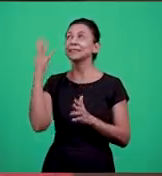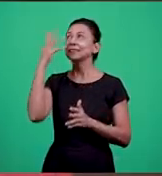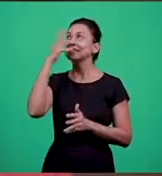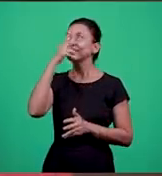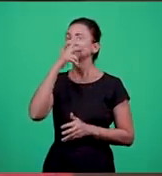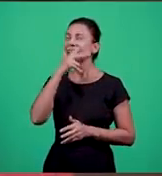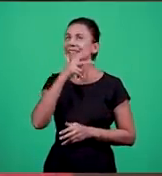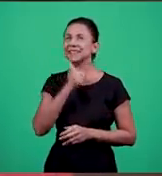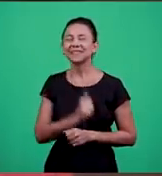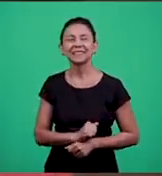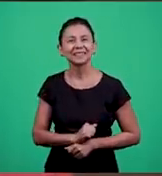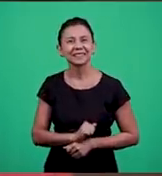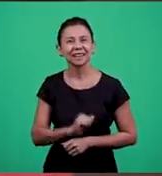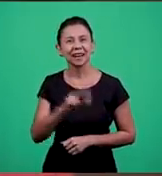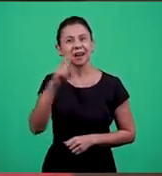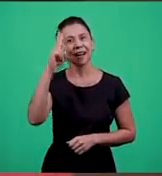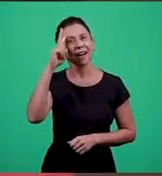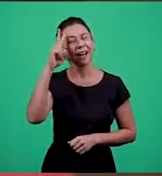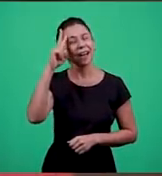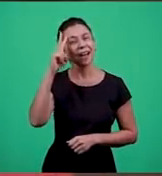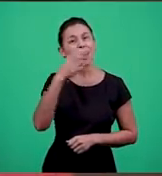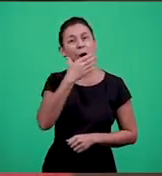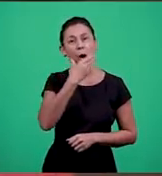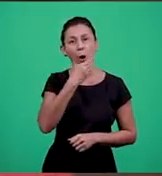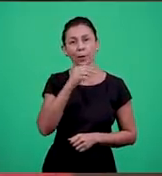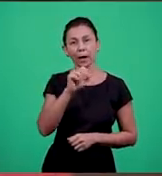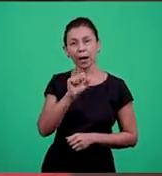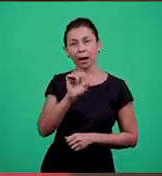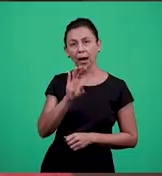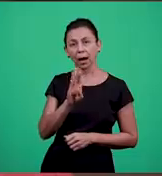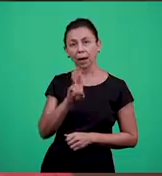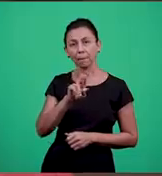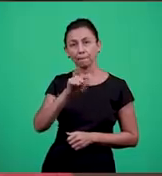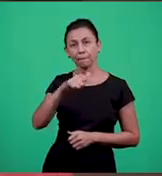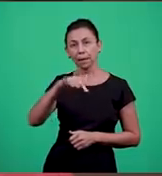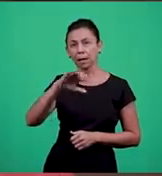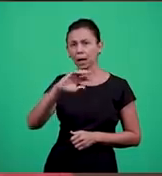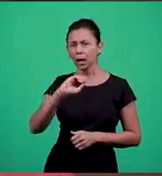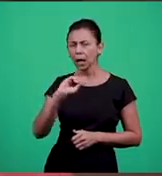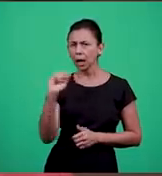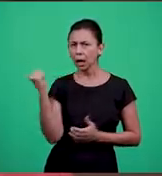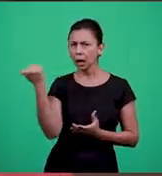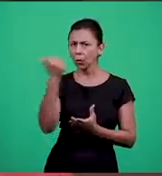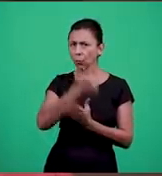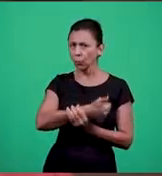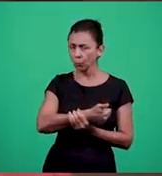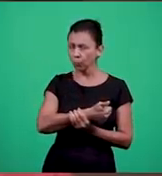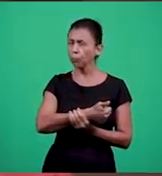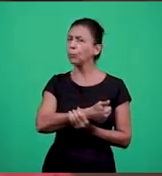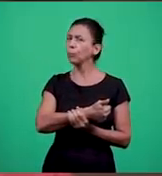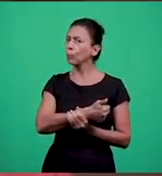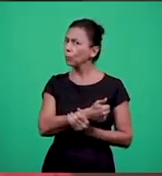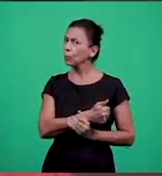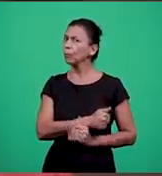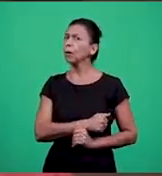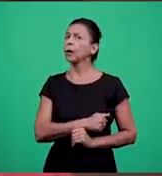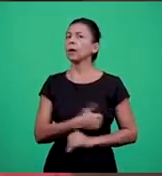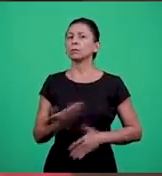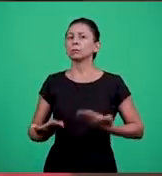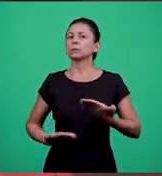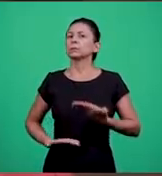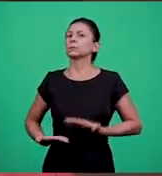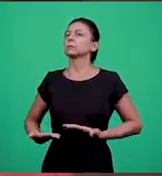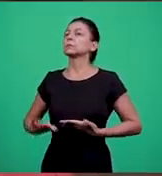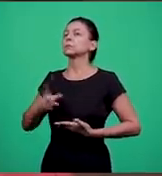linda história sobre Abraão. Vejam só, Abraão era